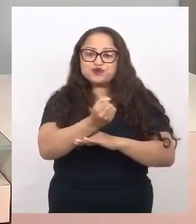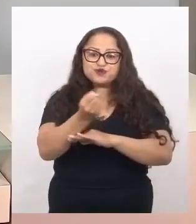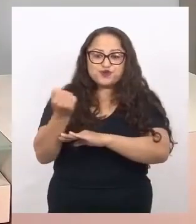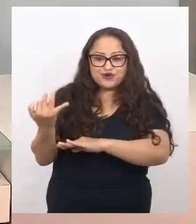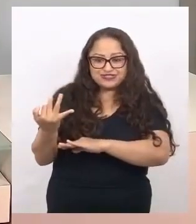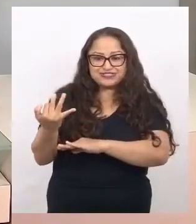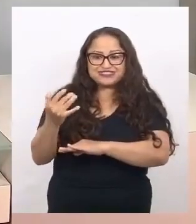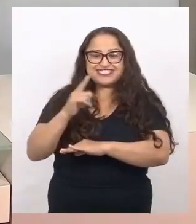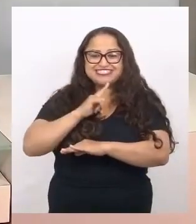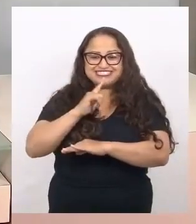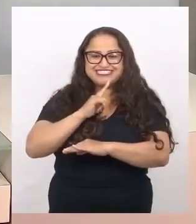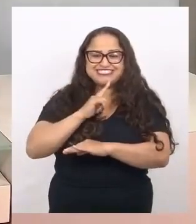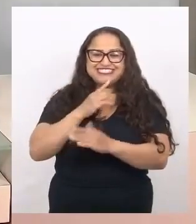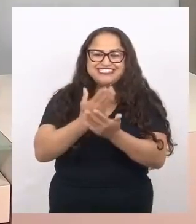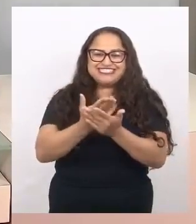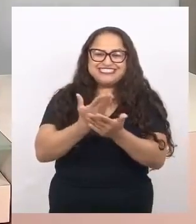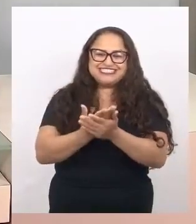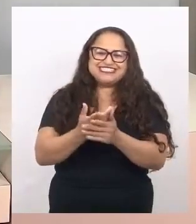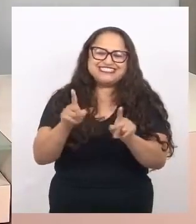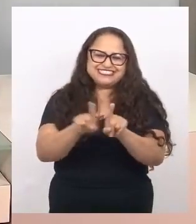fazer a conferência com calma.